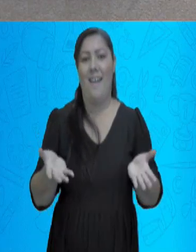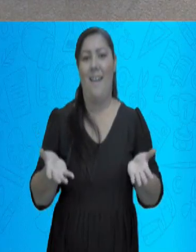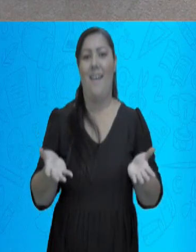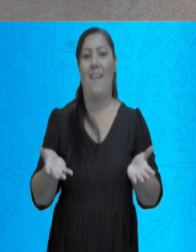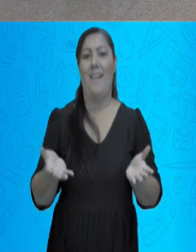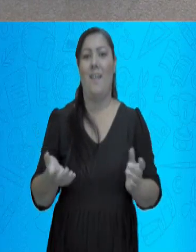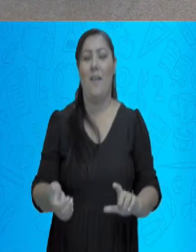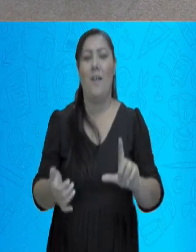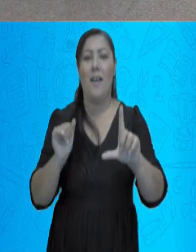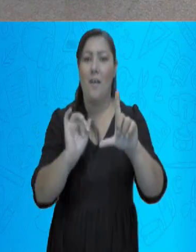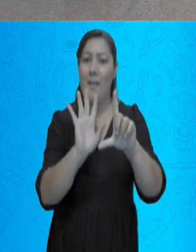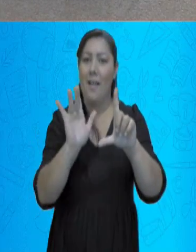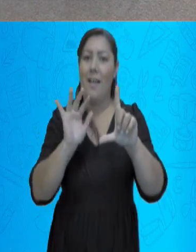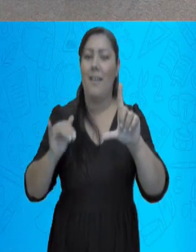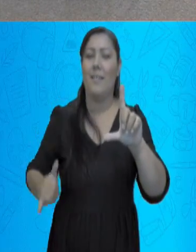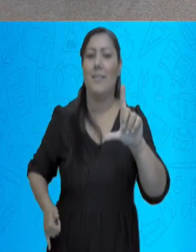plataforma